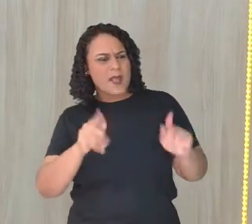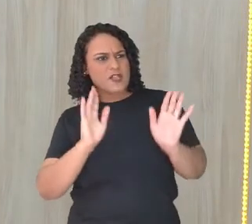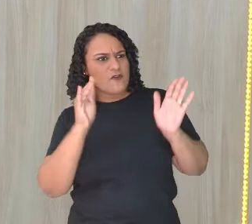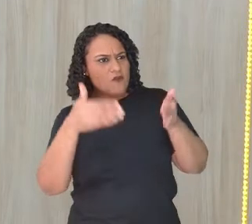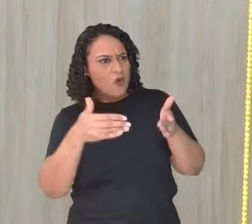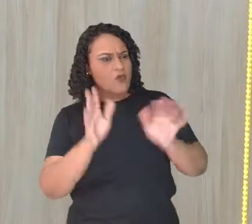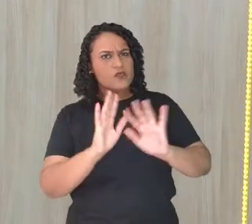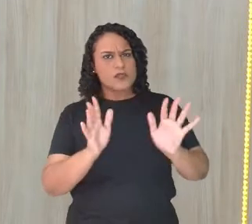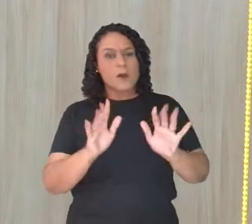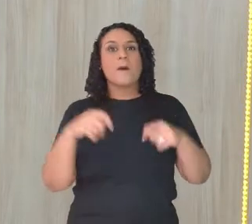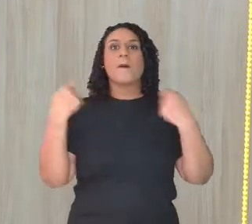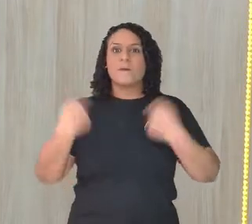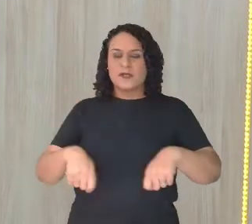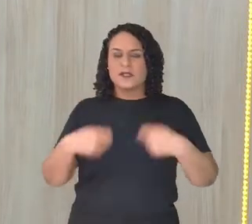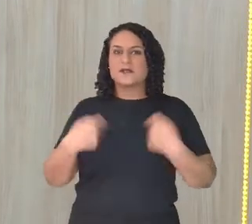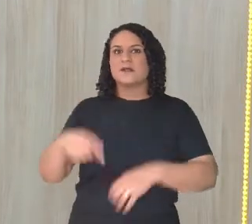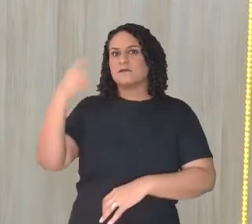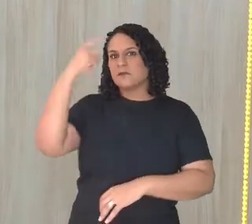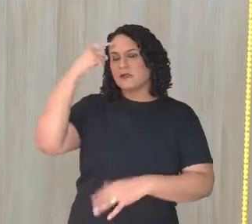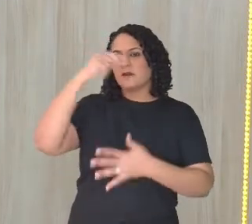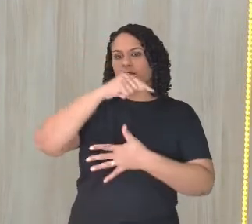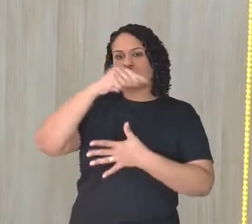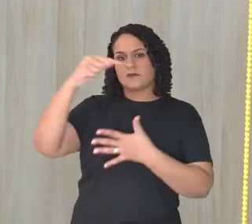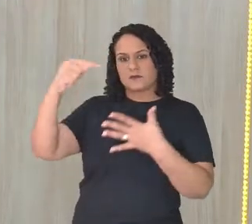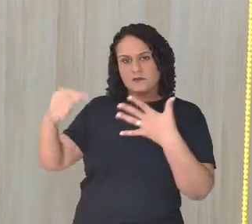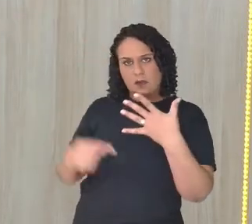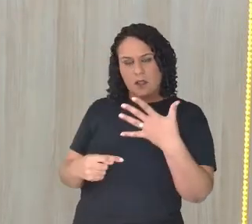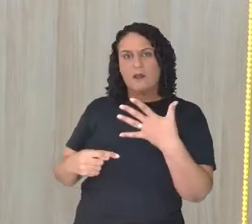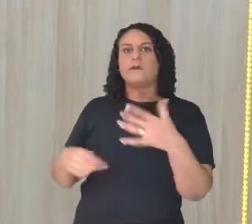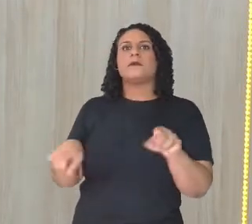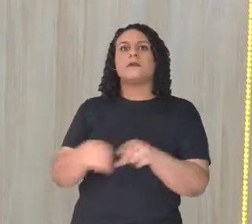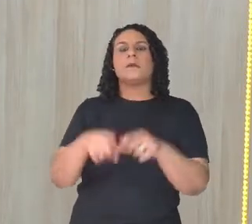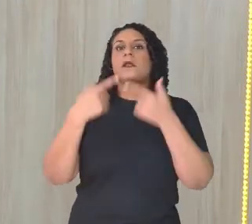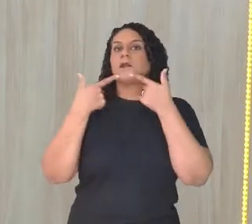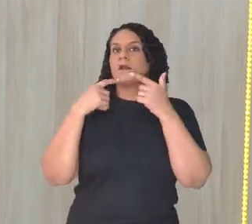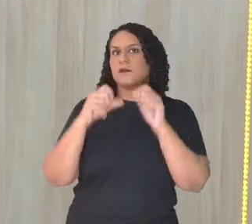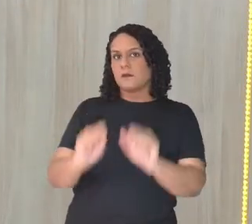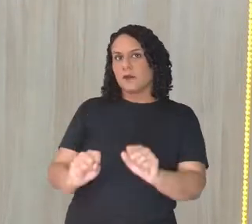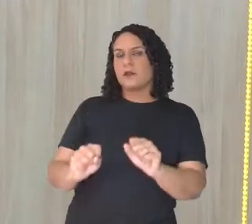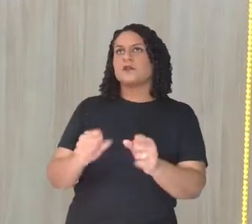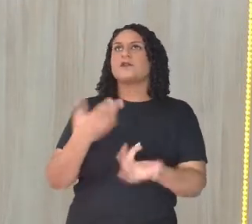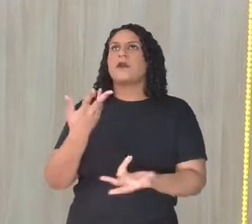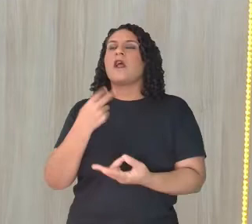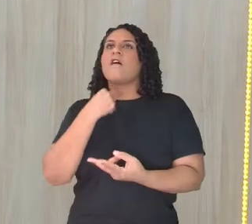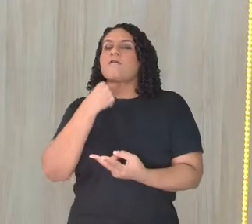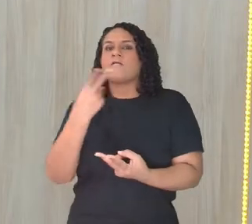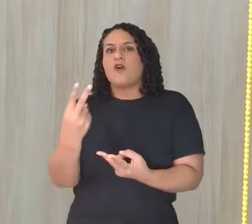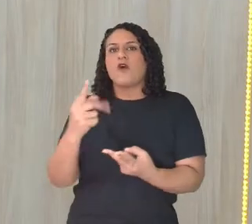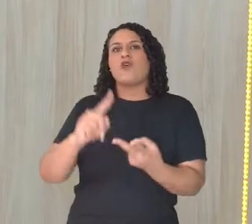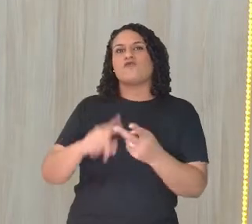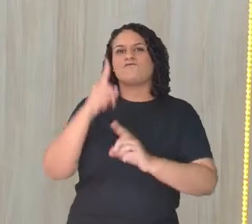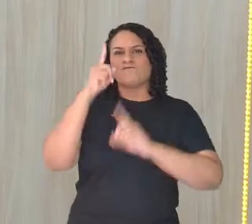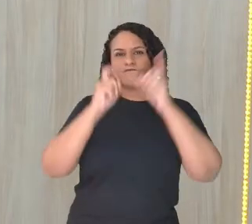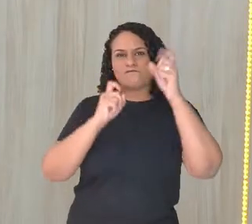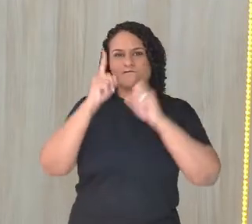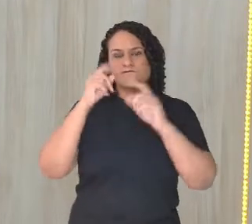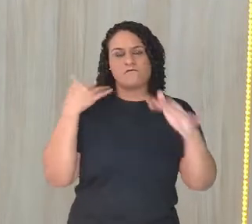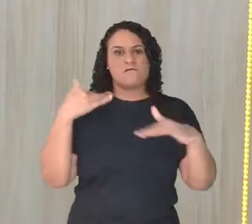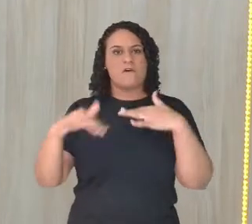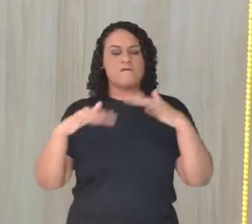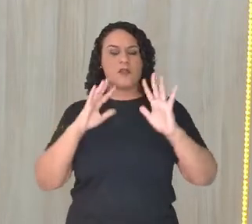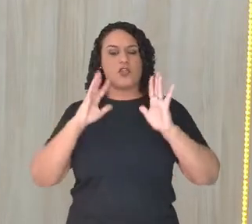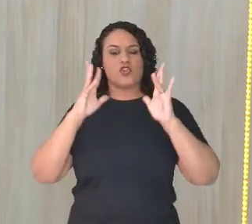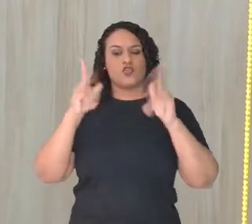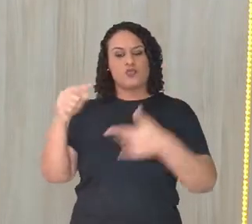pensar nos aspectos paralinguísticos, né? Que é a entonação, expressão facial, movimentos. Então,